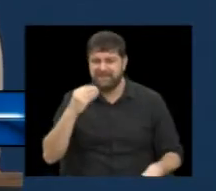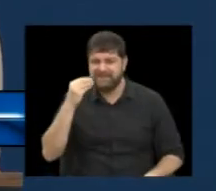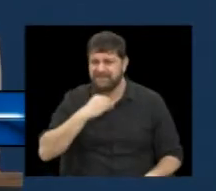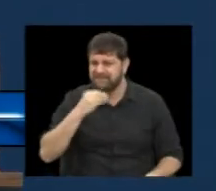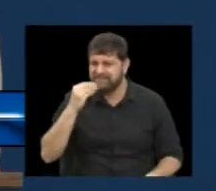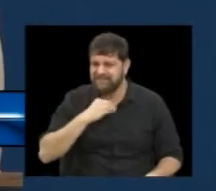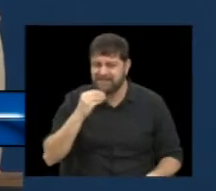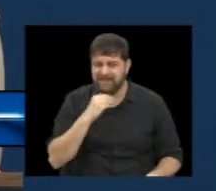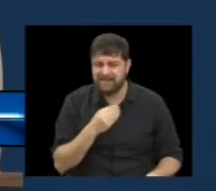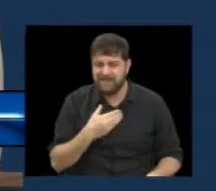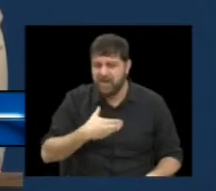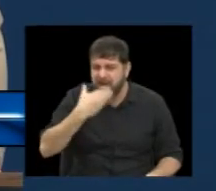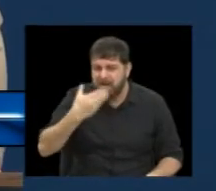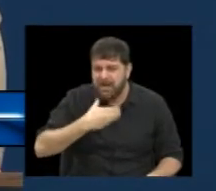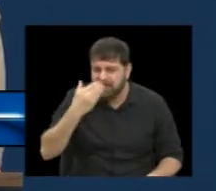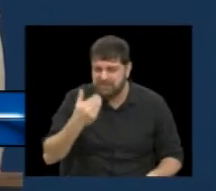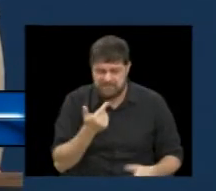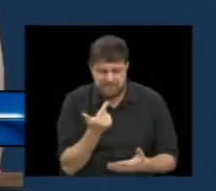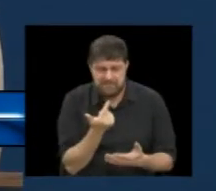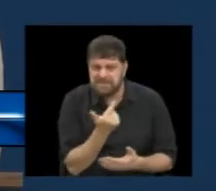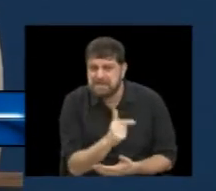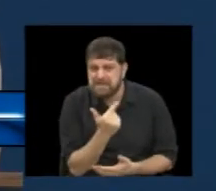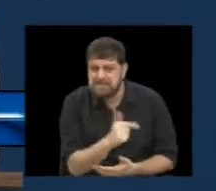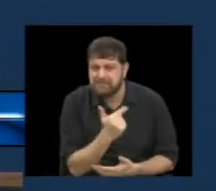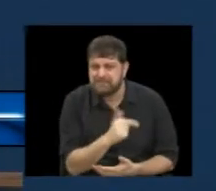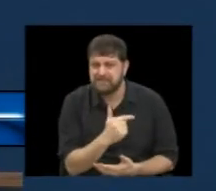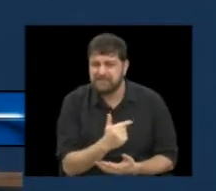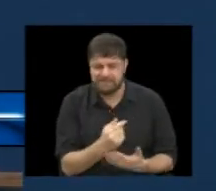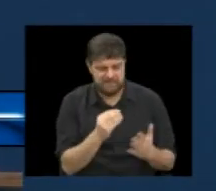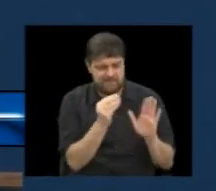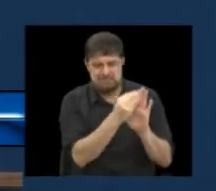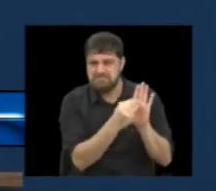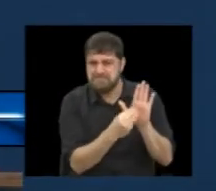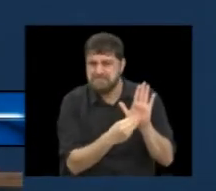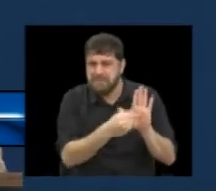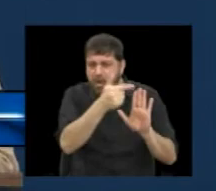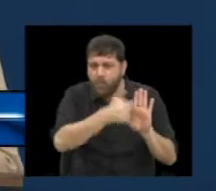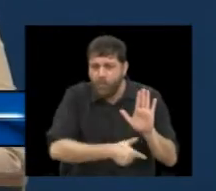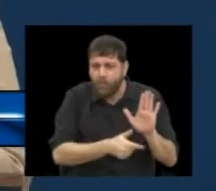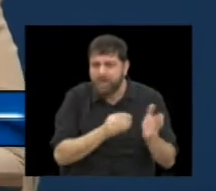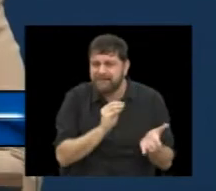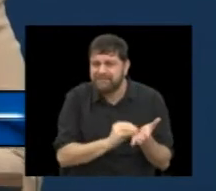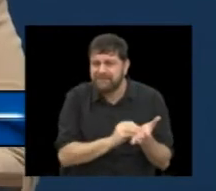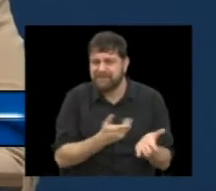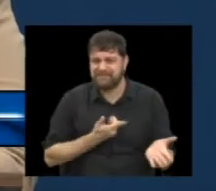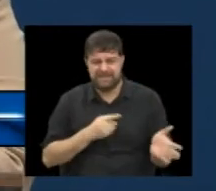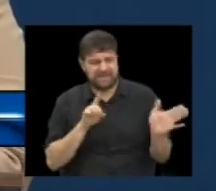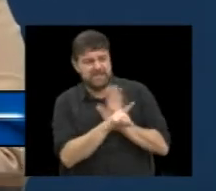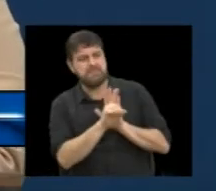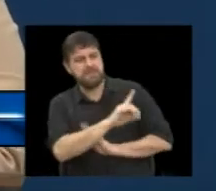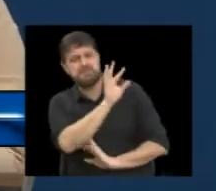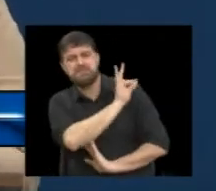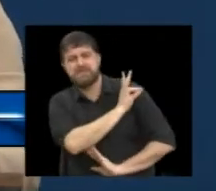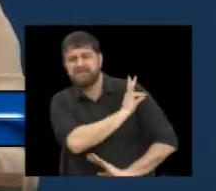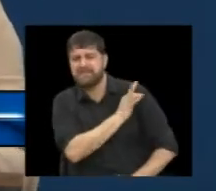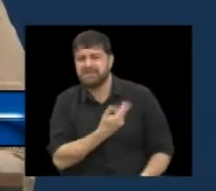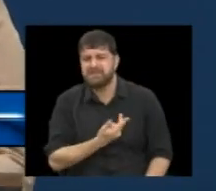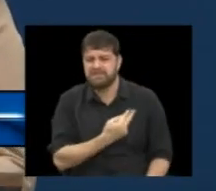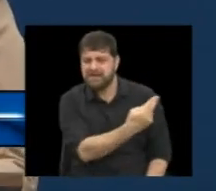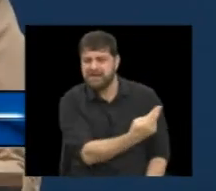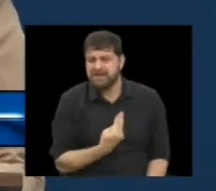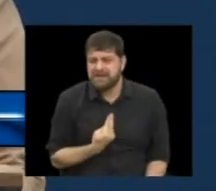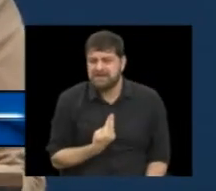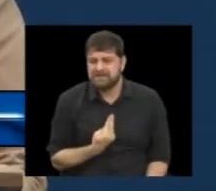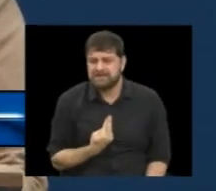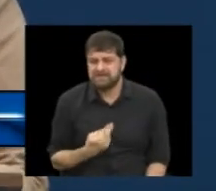tem praticamente fruta, falta de itens. E eu tenho encaminhado requerimentos para a prefeitura, e a prefeitura, o